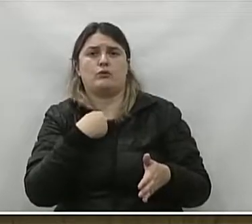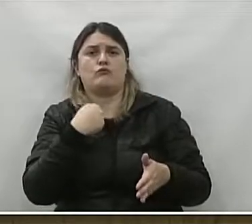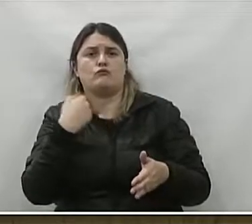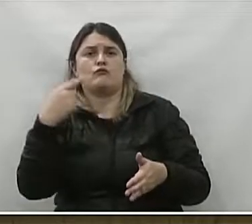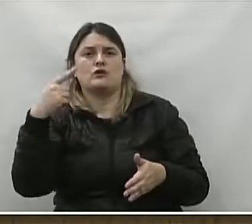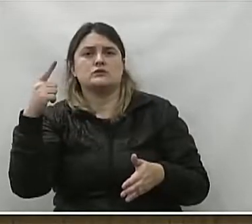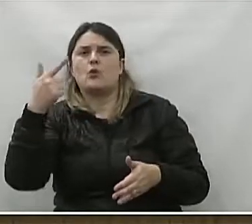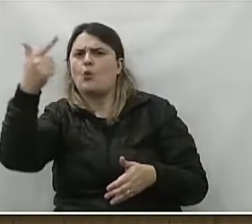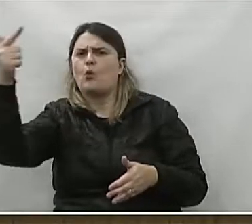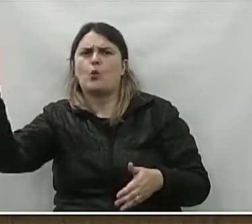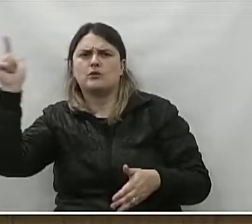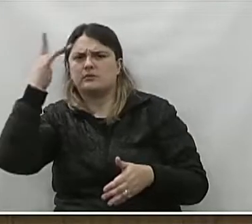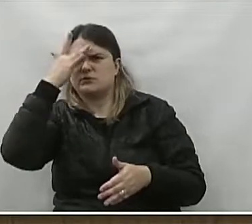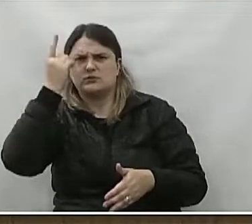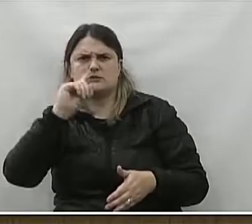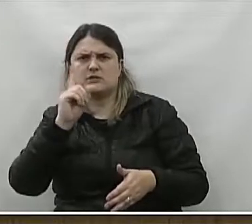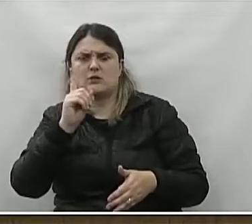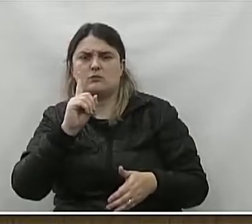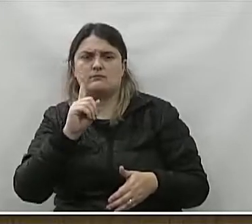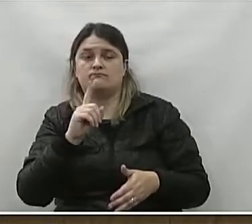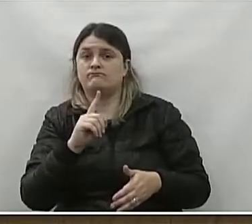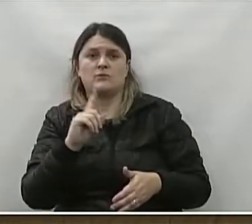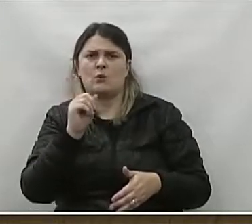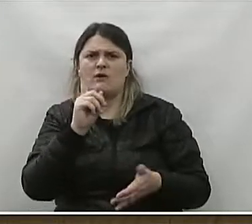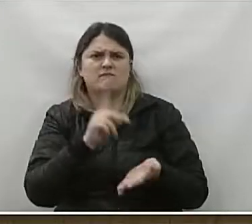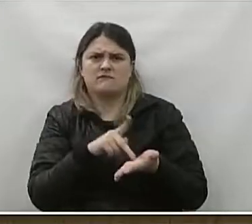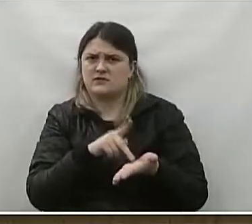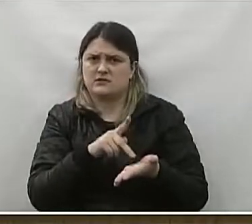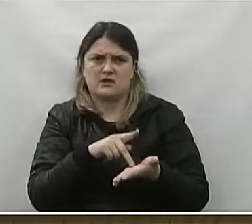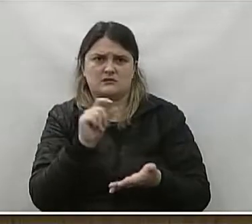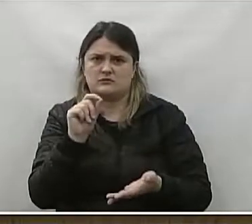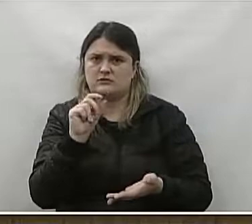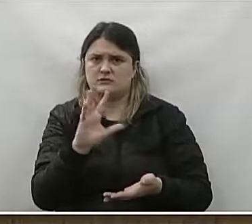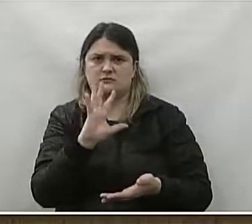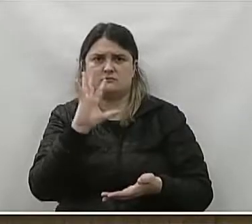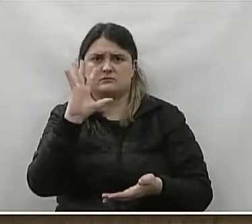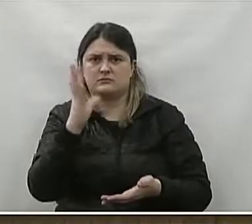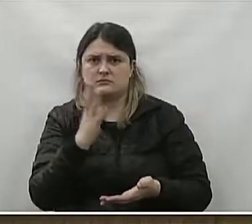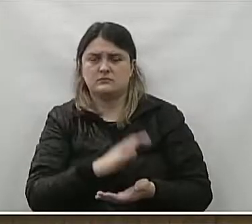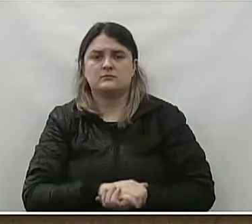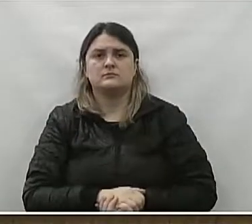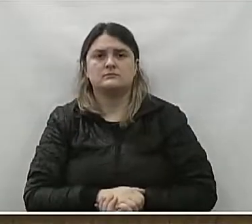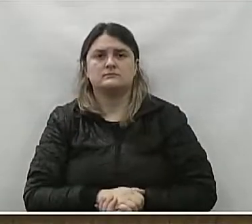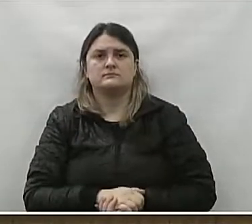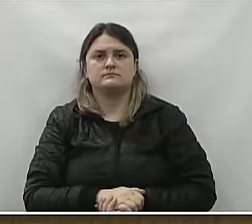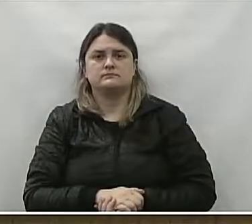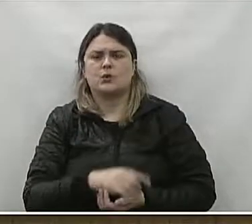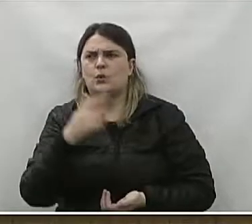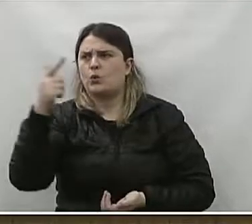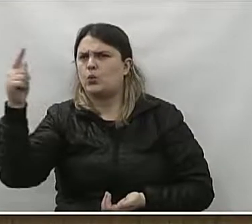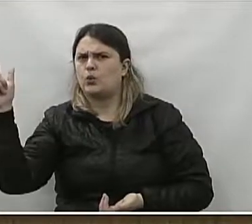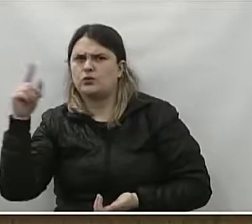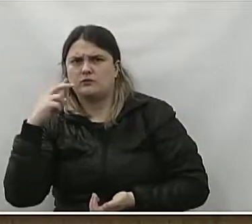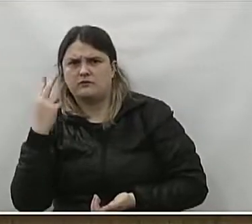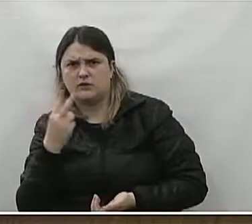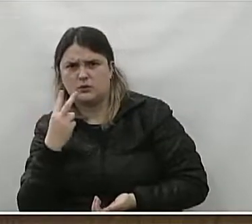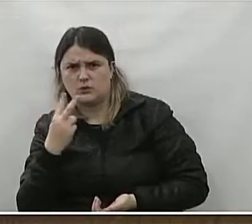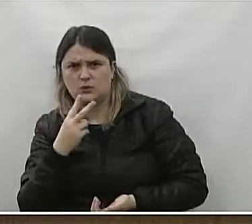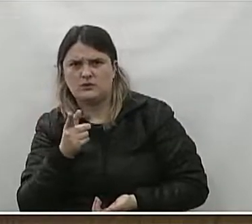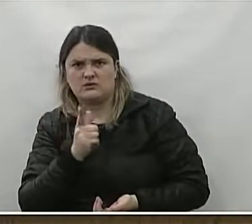os outros não mas não é uma verdade isso que tá acontecendo nenhum Vereador